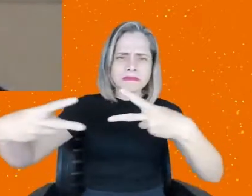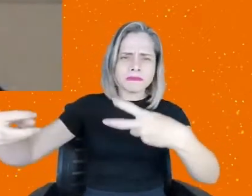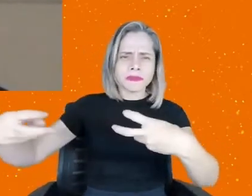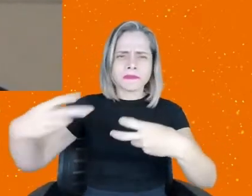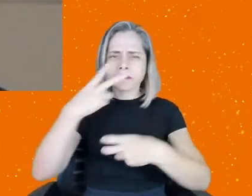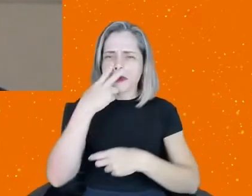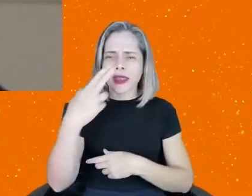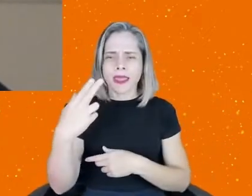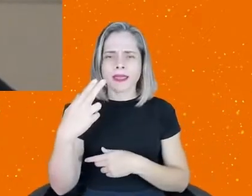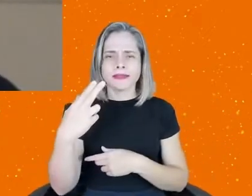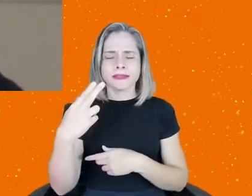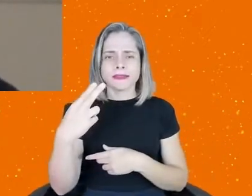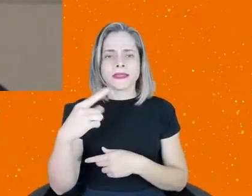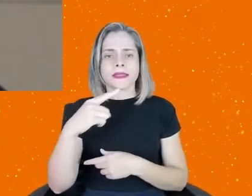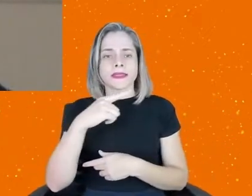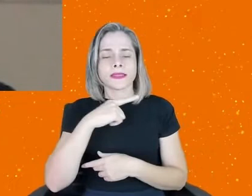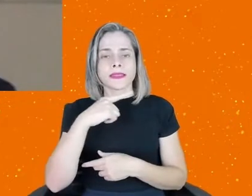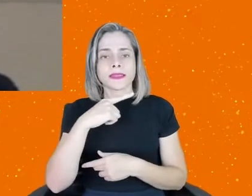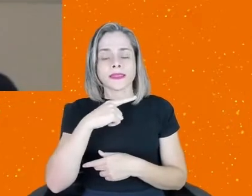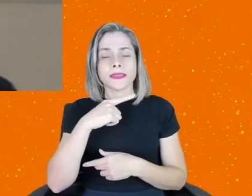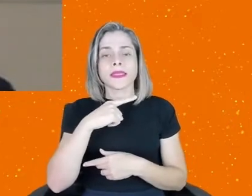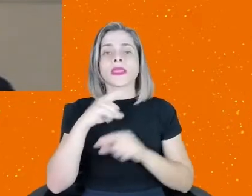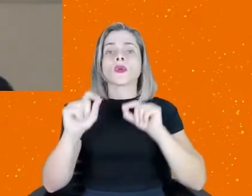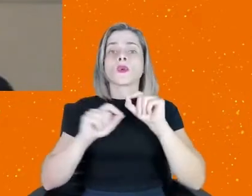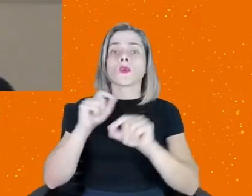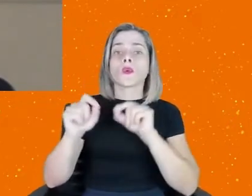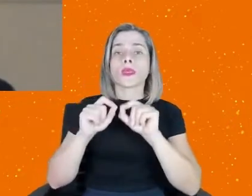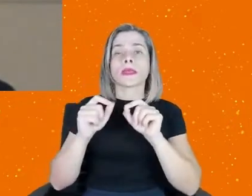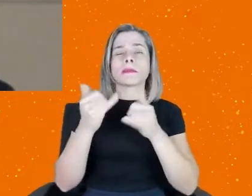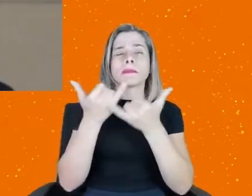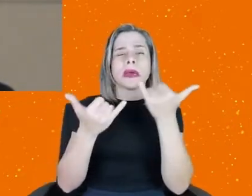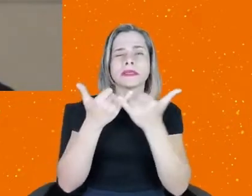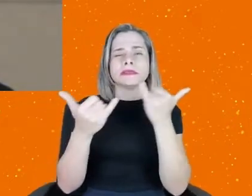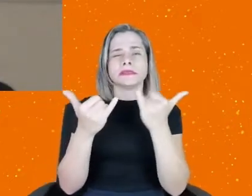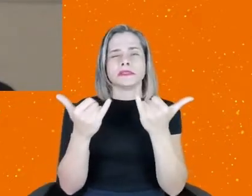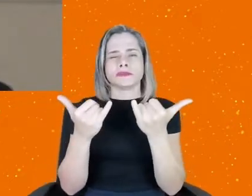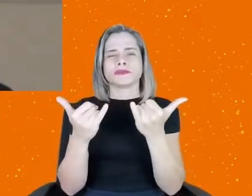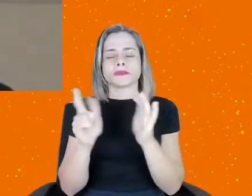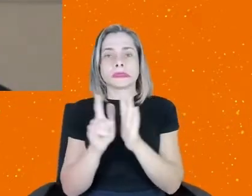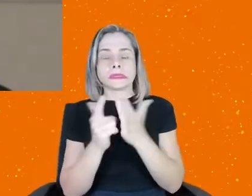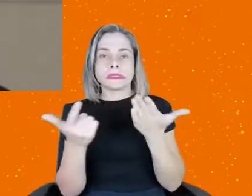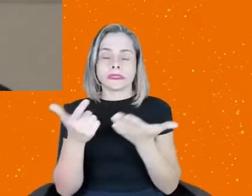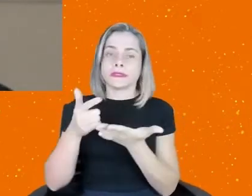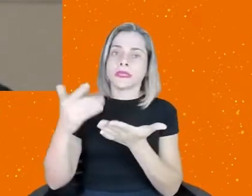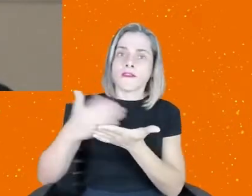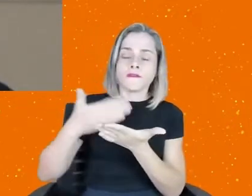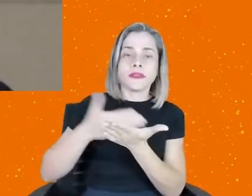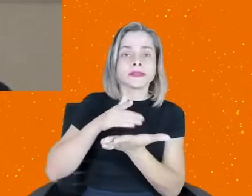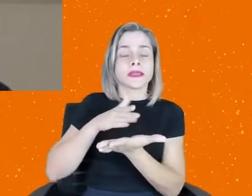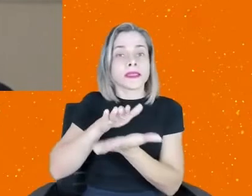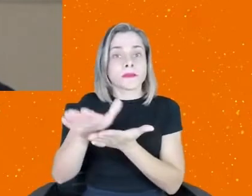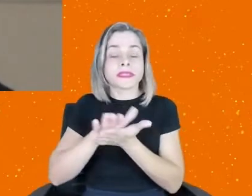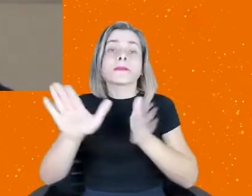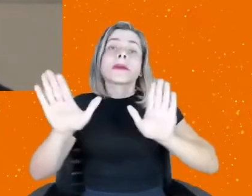formato de mídia impressa Mas agora ele pode ser animado né E você começa a perceber a entrada de va e os Players